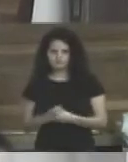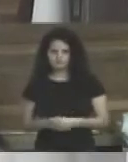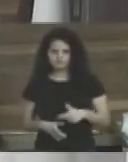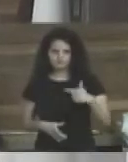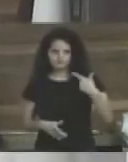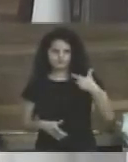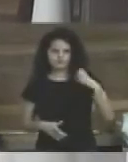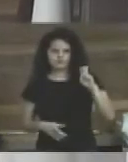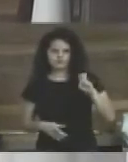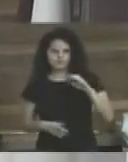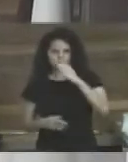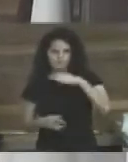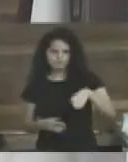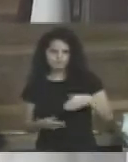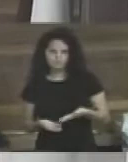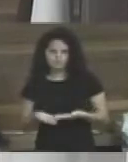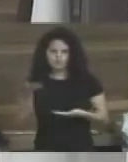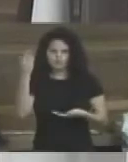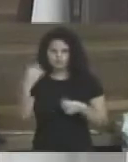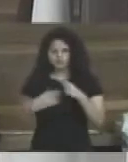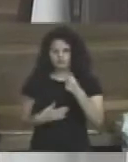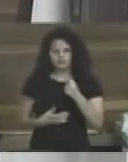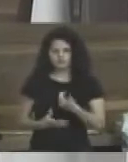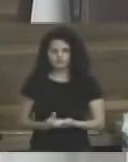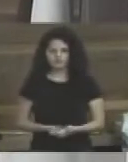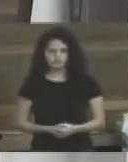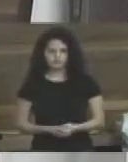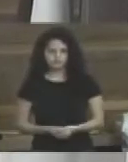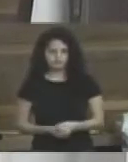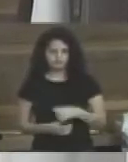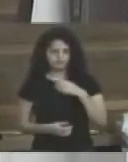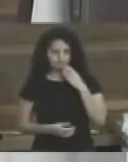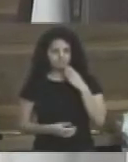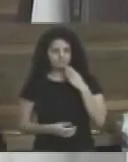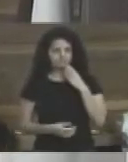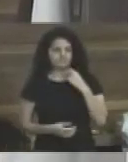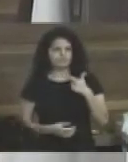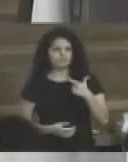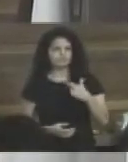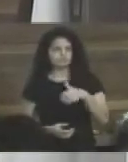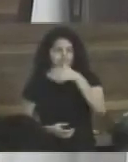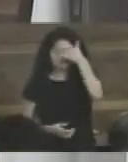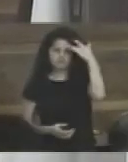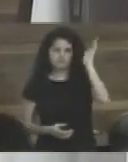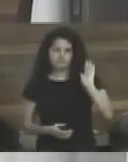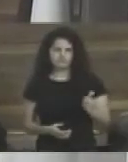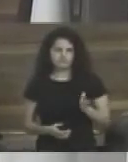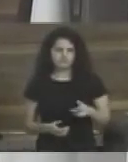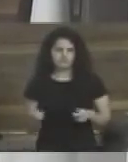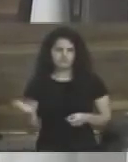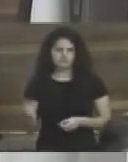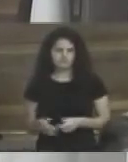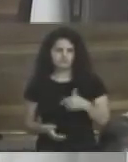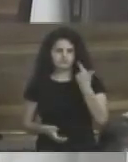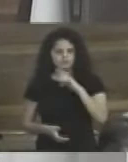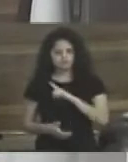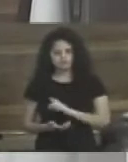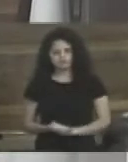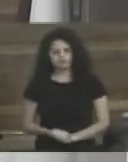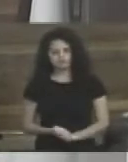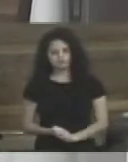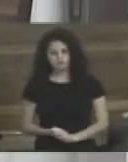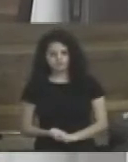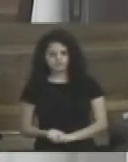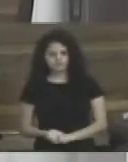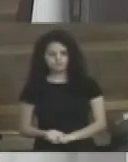salário deles. Então, não é uma situação difícil de conseguir, eu conheço duas pessoas que conseguiram. Então, aqui, ó, para solicitar o benefício, o